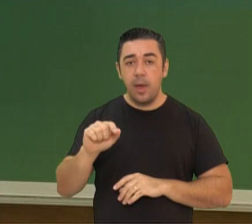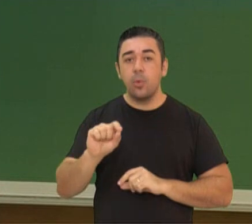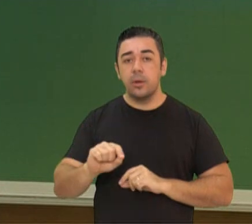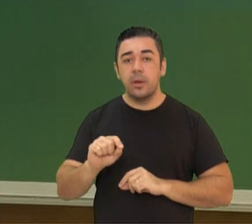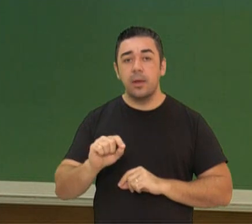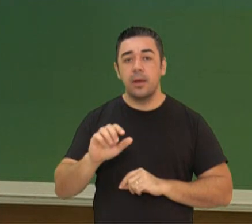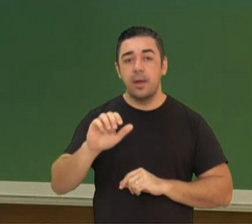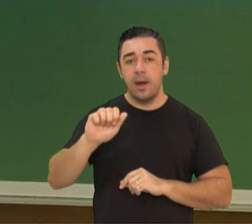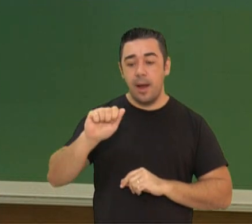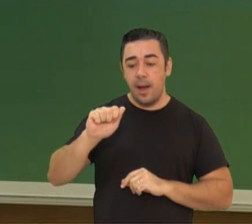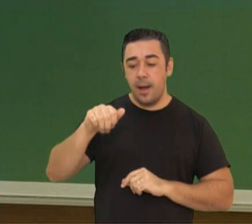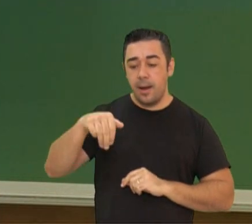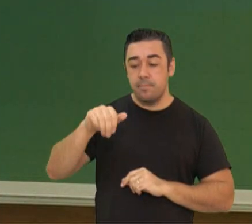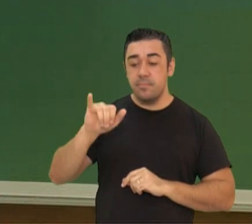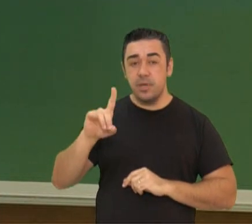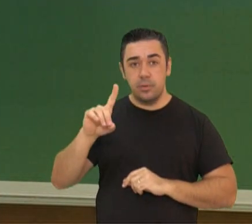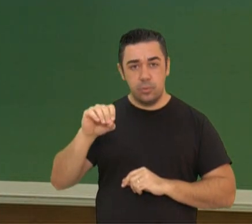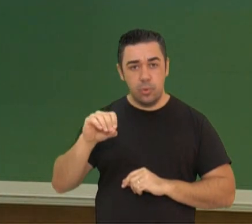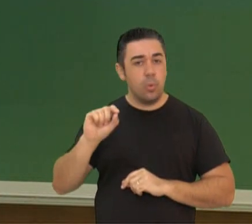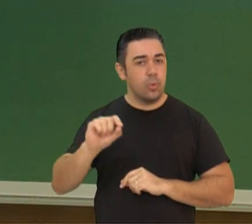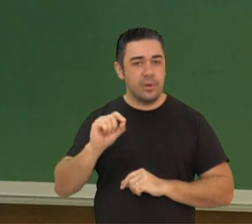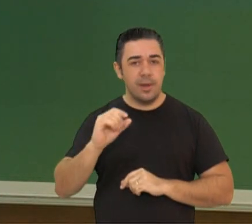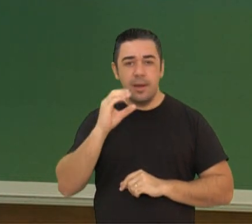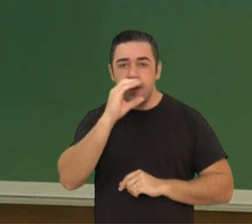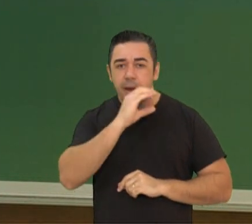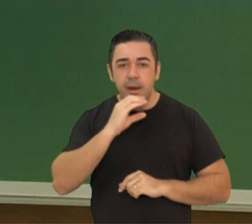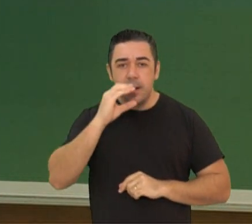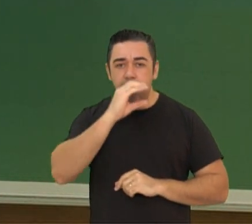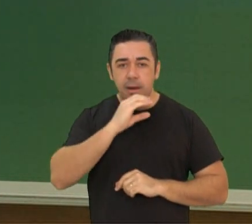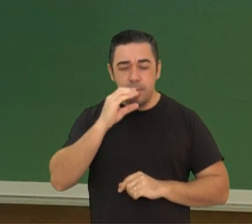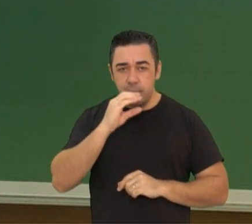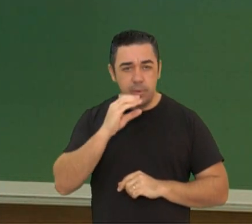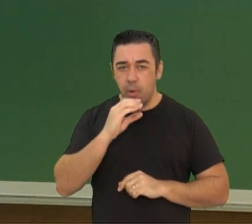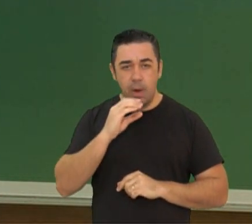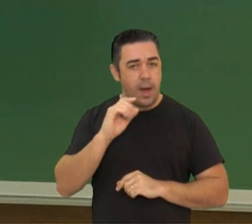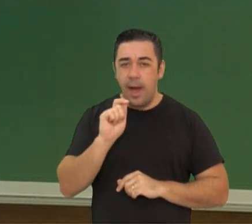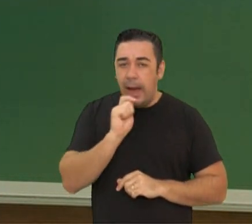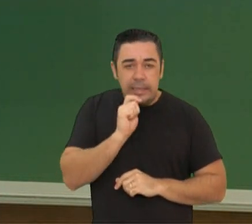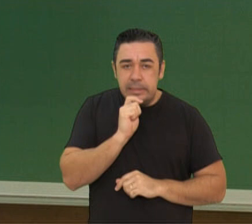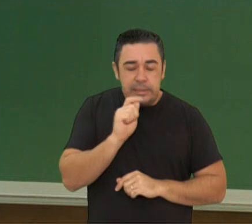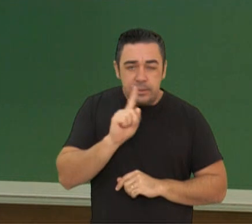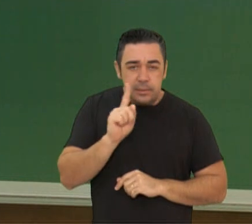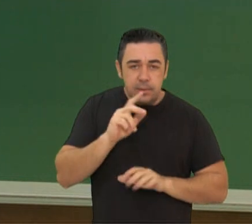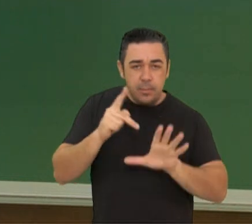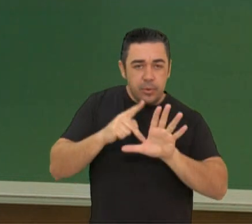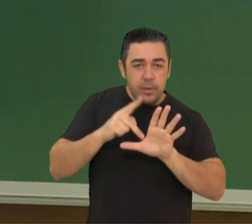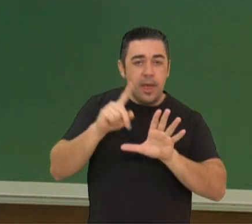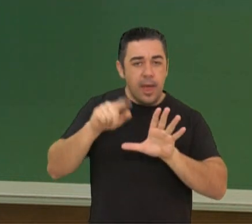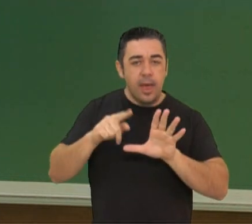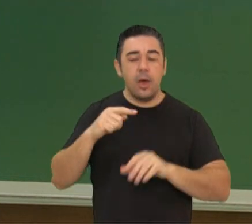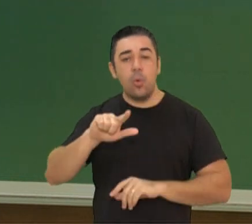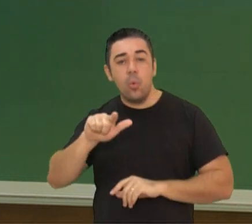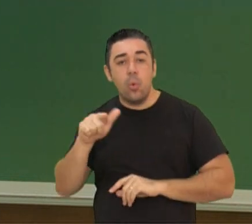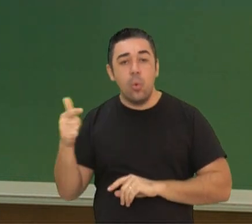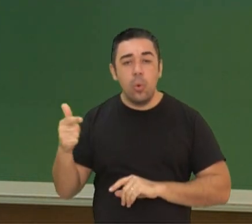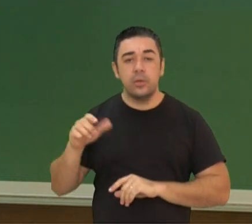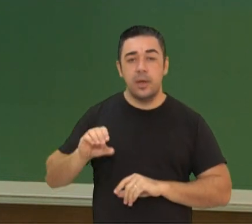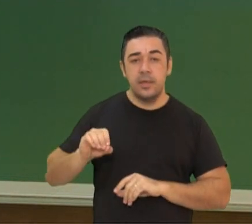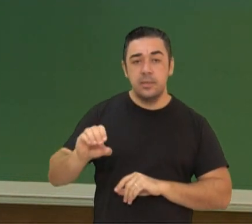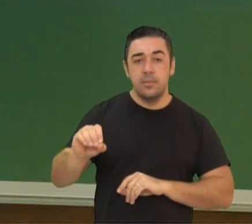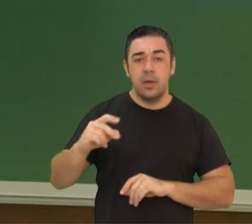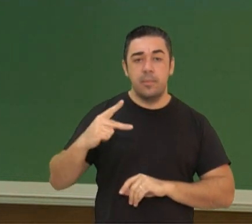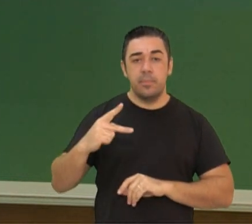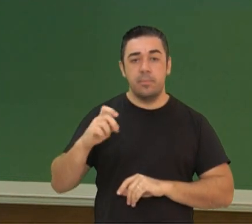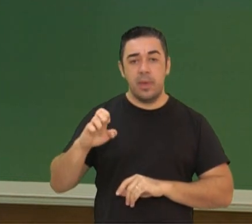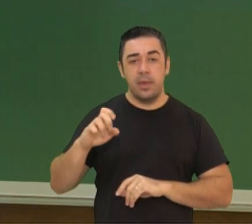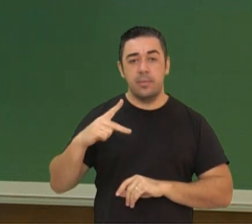carboidrato, mas não vai começar a agir ainda nas proteínas. Quem vai agir nas proteínas é a pepsina, que na aula passada